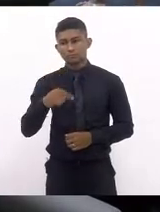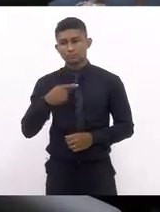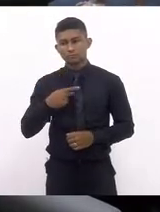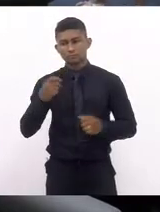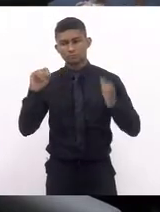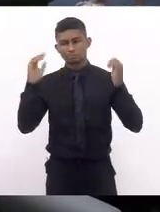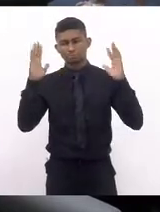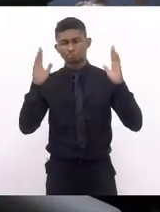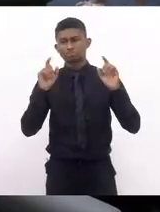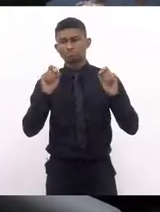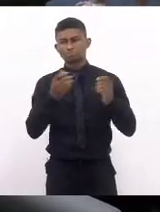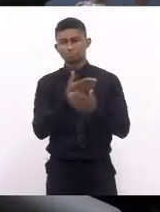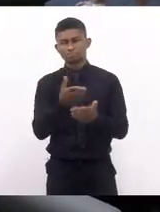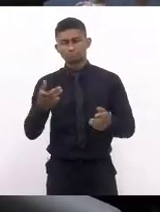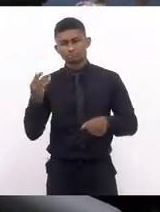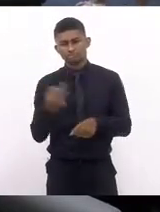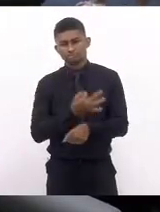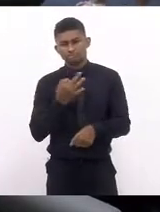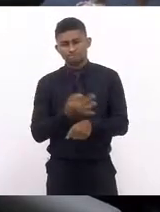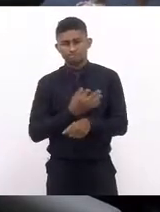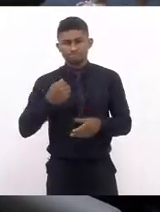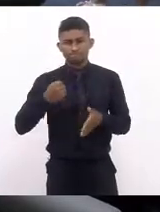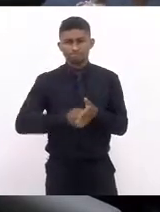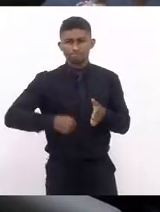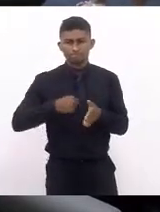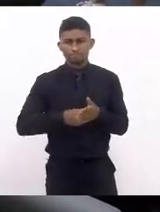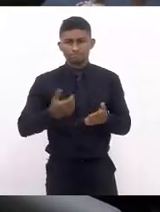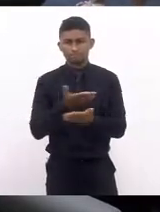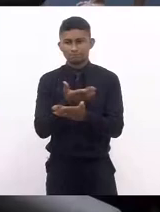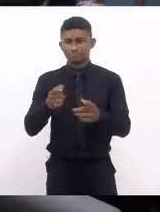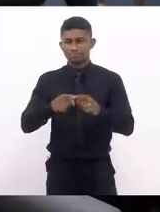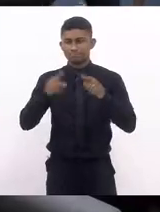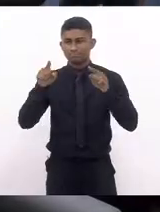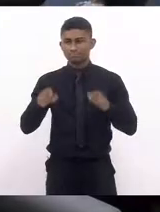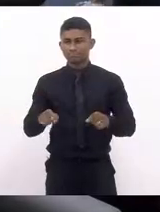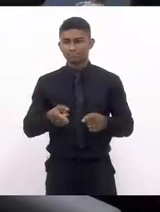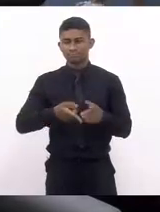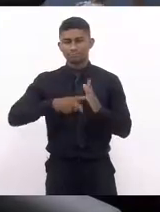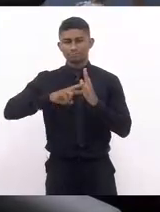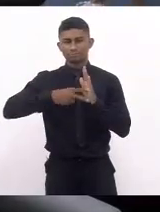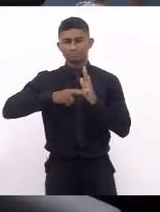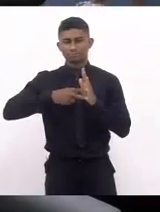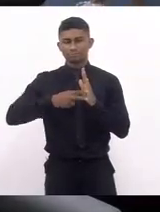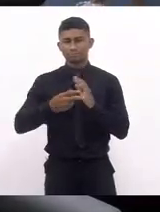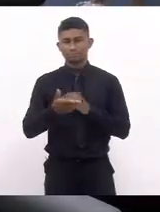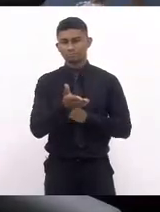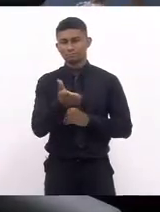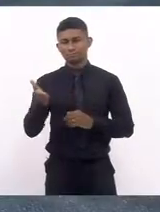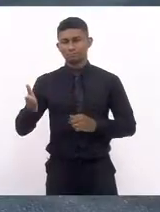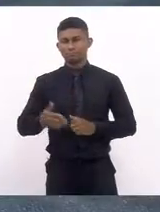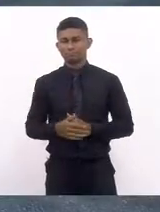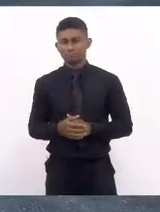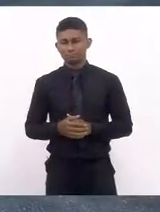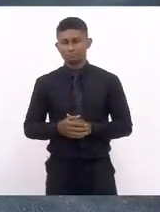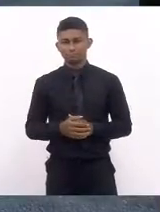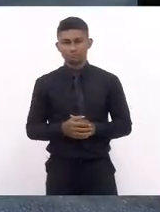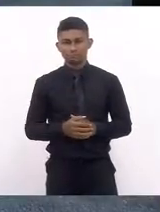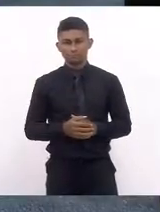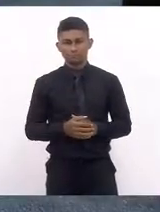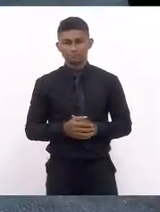a resistência EA luta dos Cedae anos se soma assim da água a